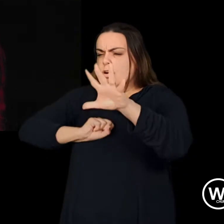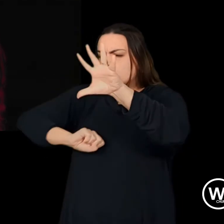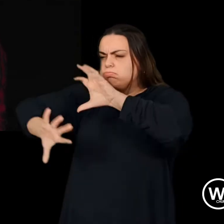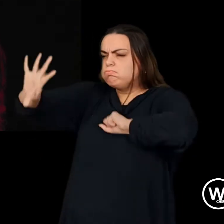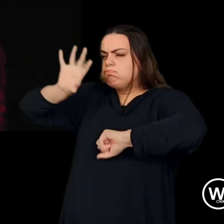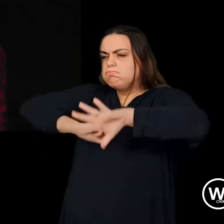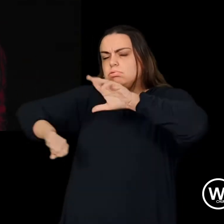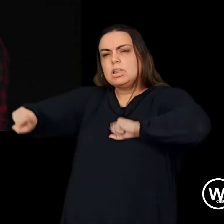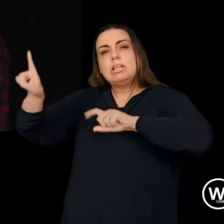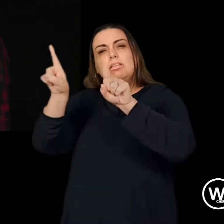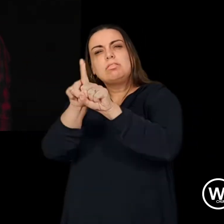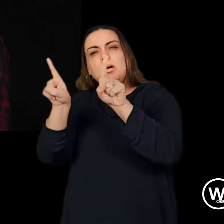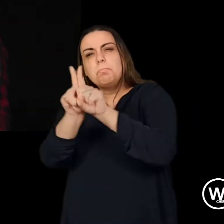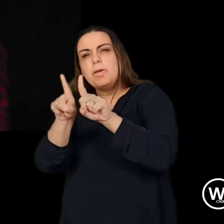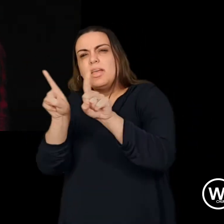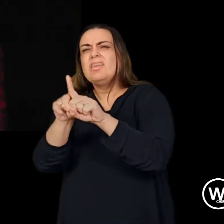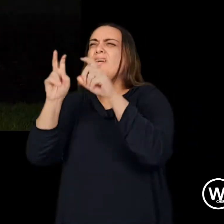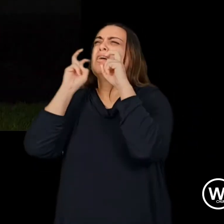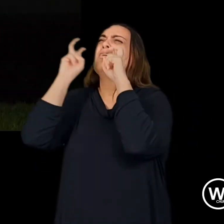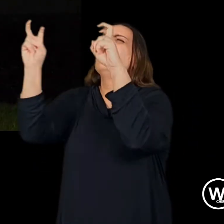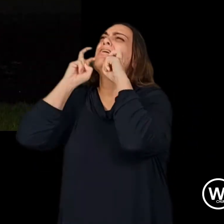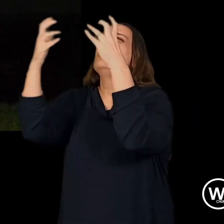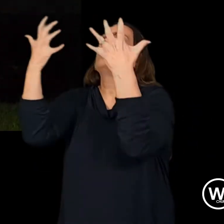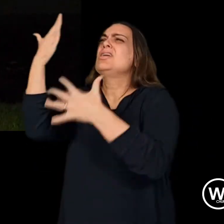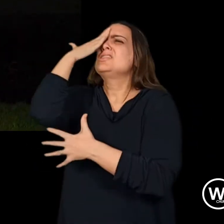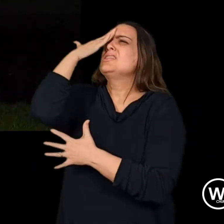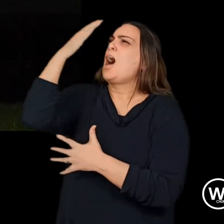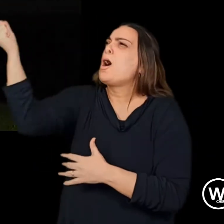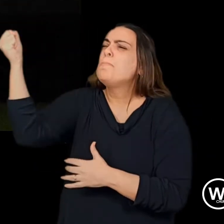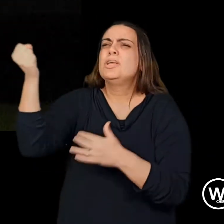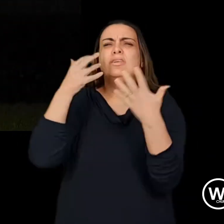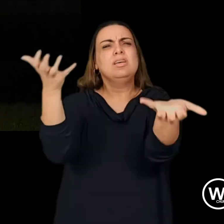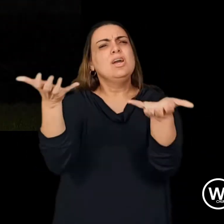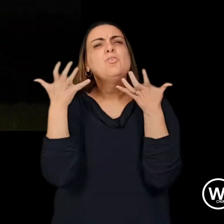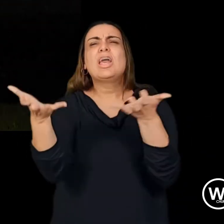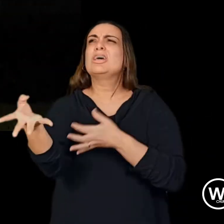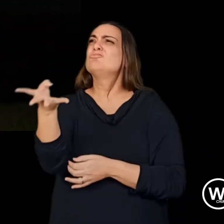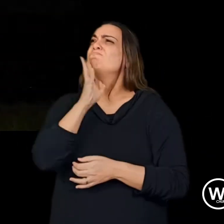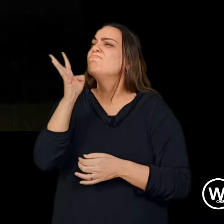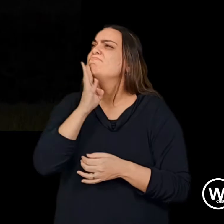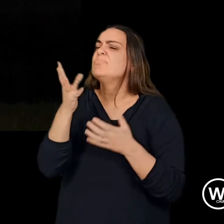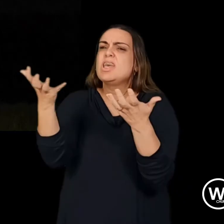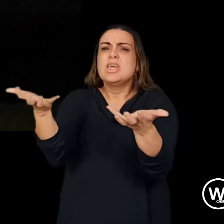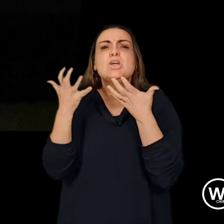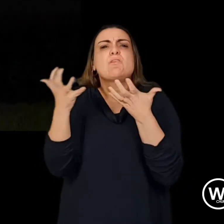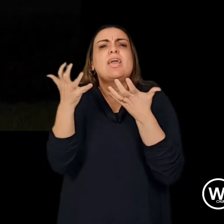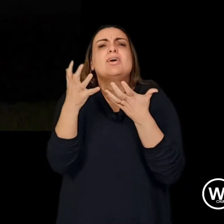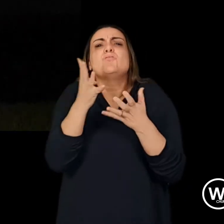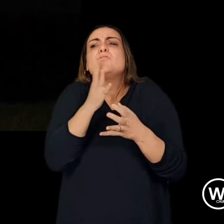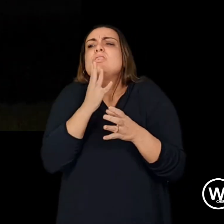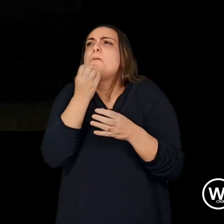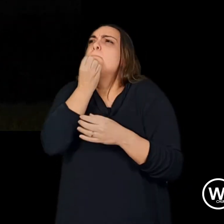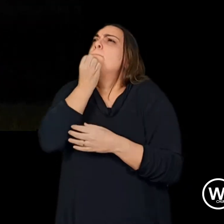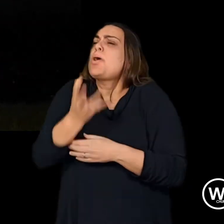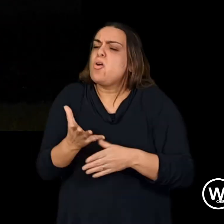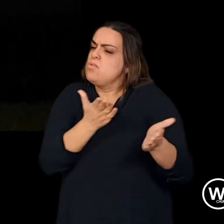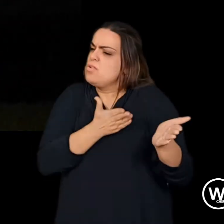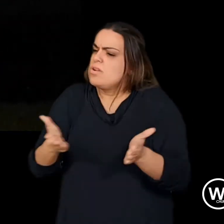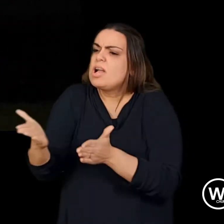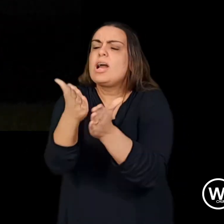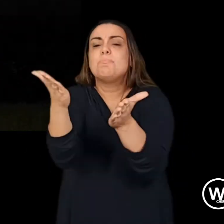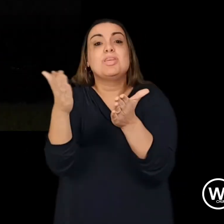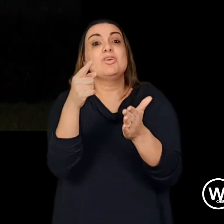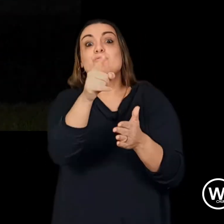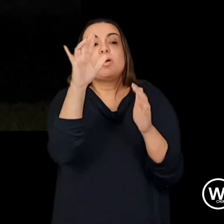entendimento e por discernimento gritar bem alto, se procurar a sabedoria como se procura a prata e buscá-la como quem busca um